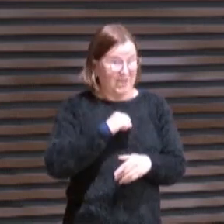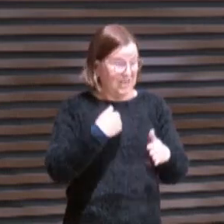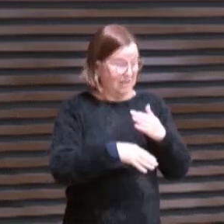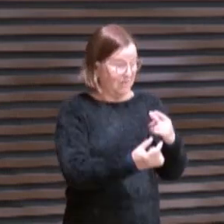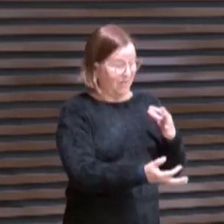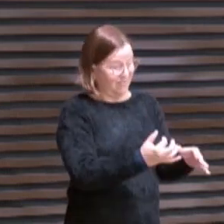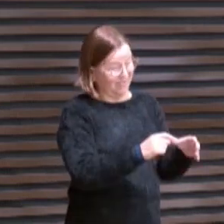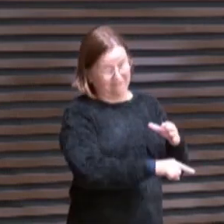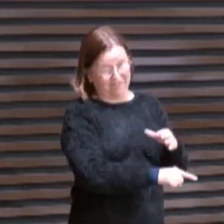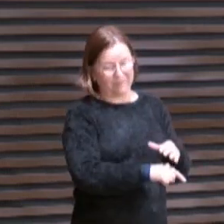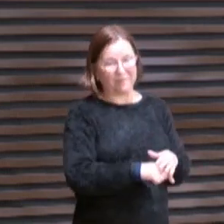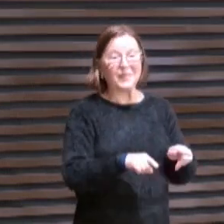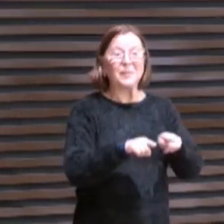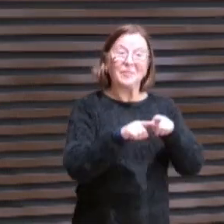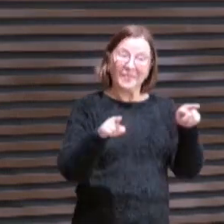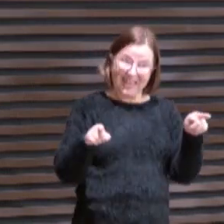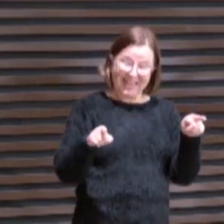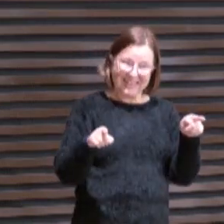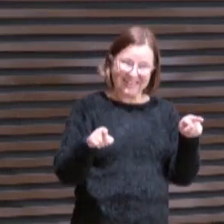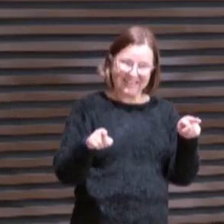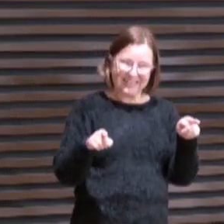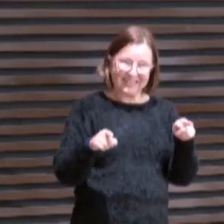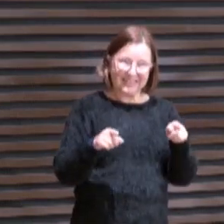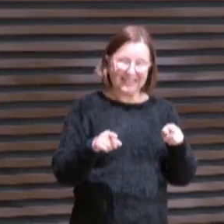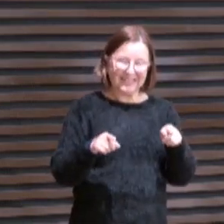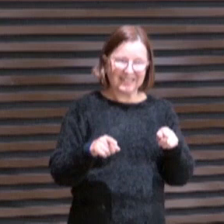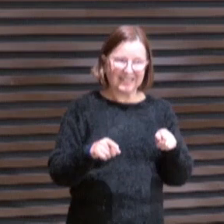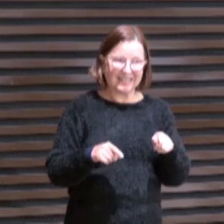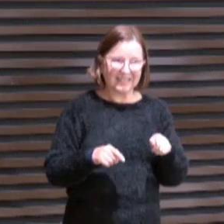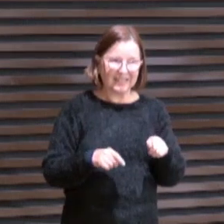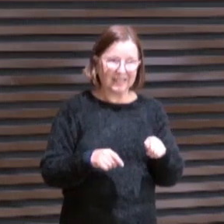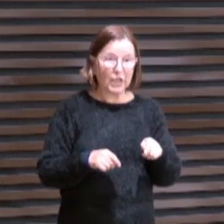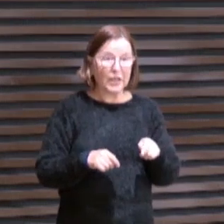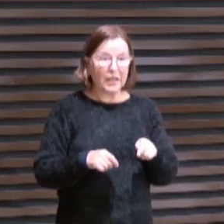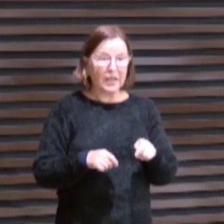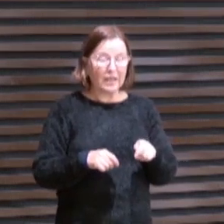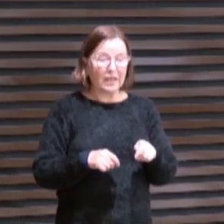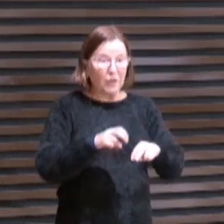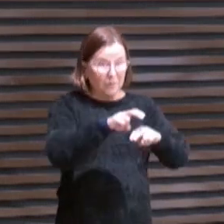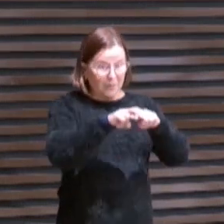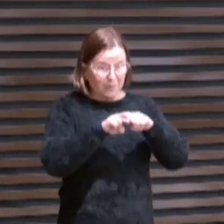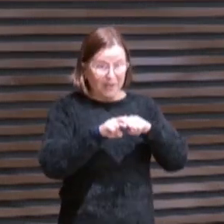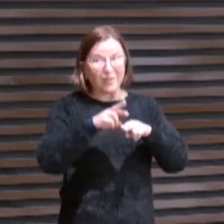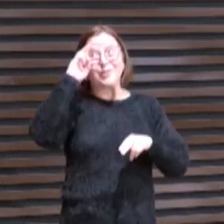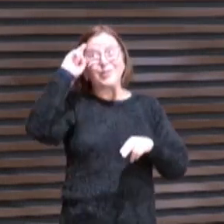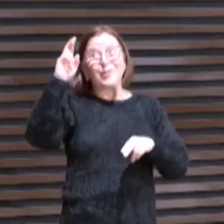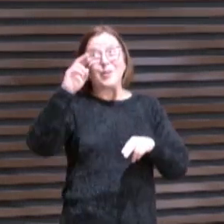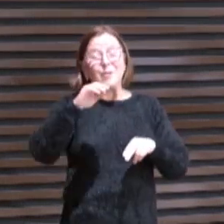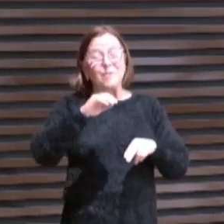Mas, se porque, Senhor, por mim morreste numa cruz, e